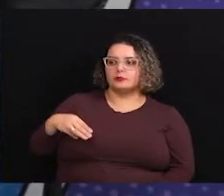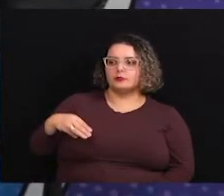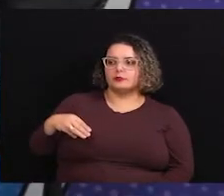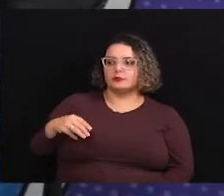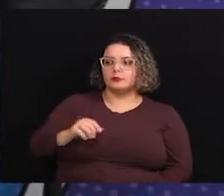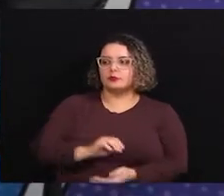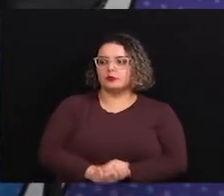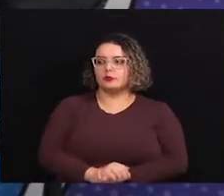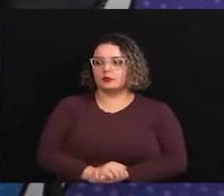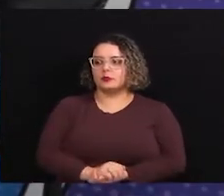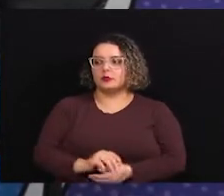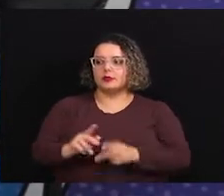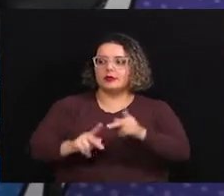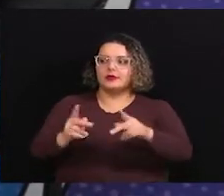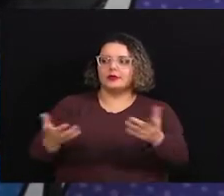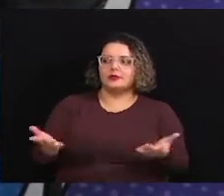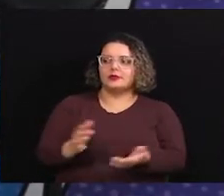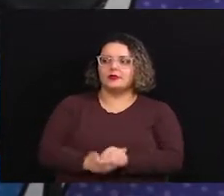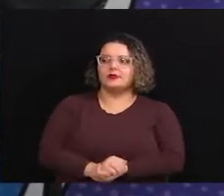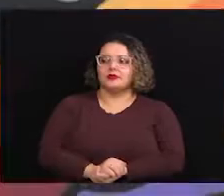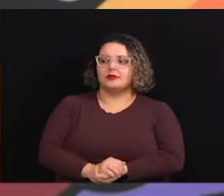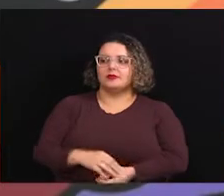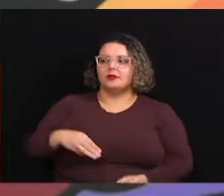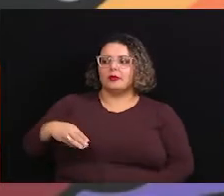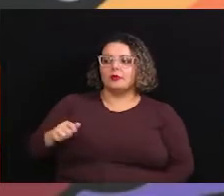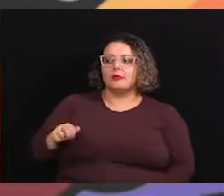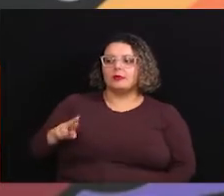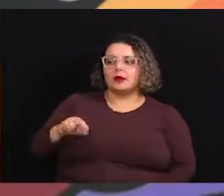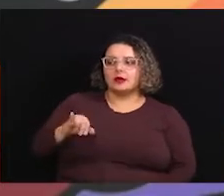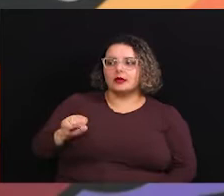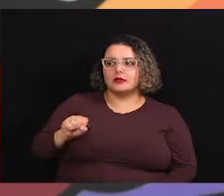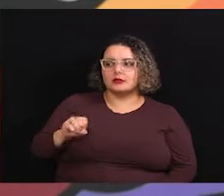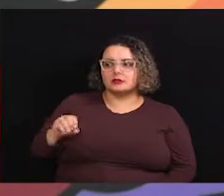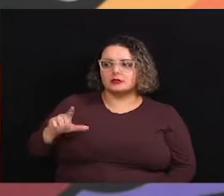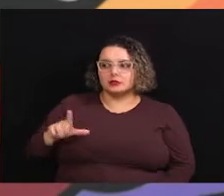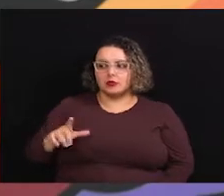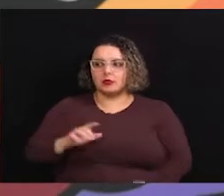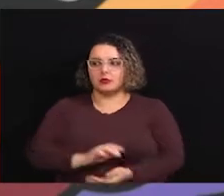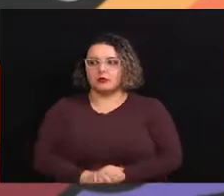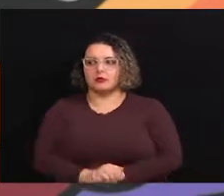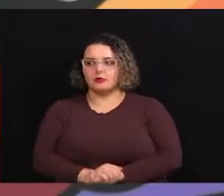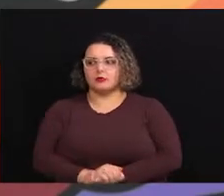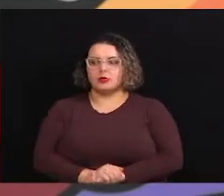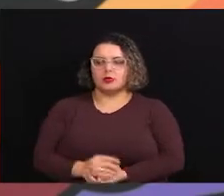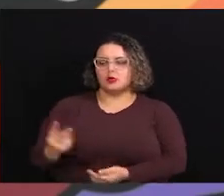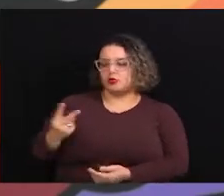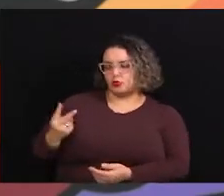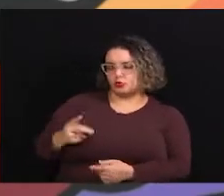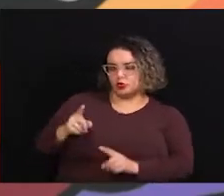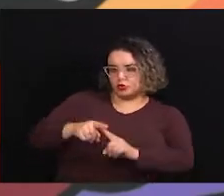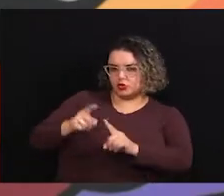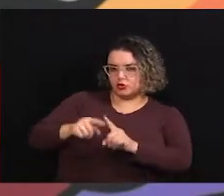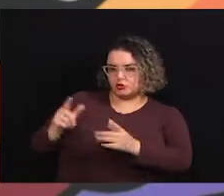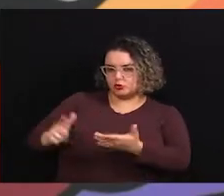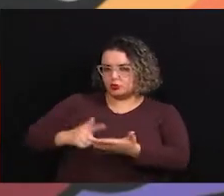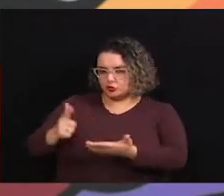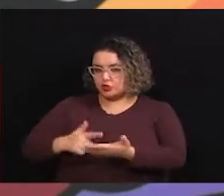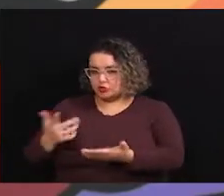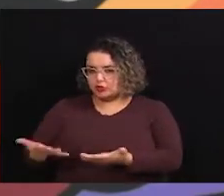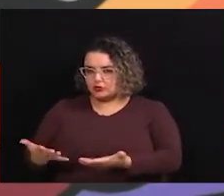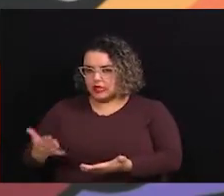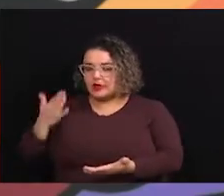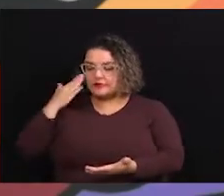Marisol, e o público. Quem lê Stephen King ou Agatha Christie, né,